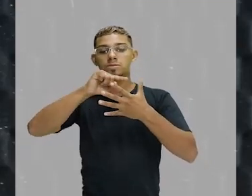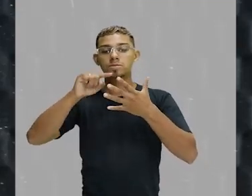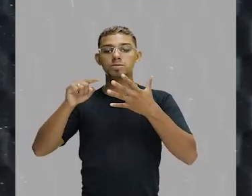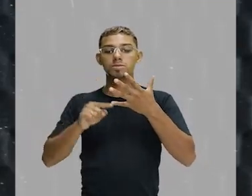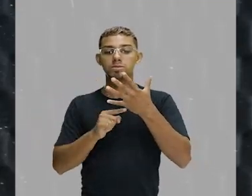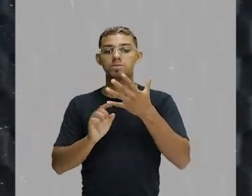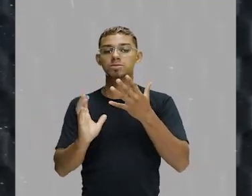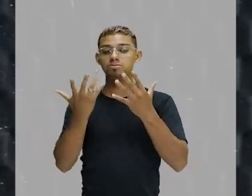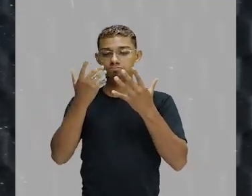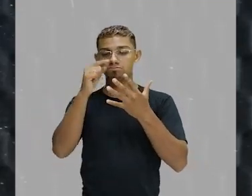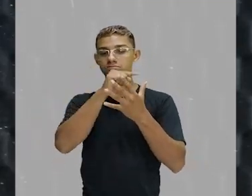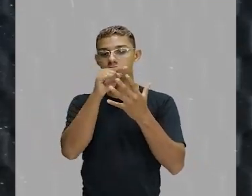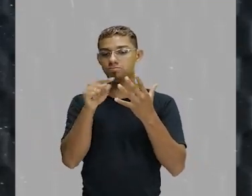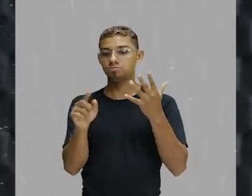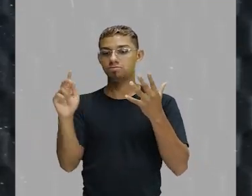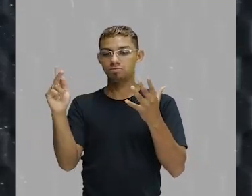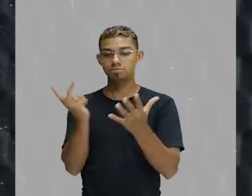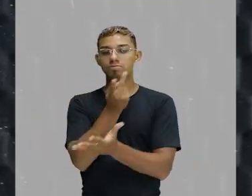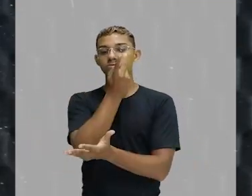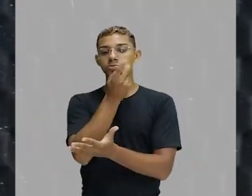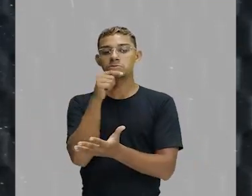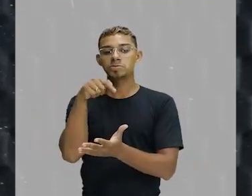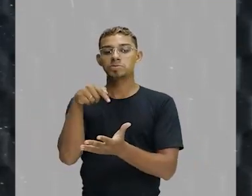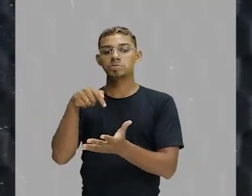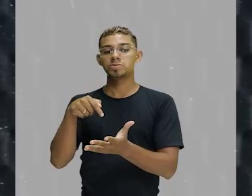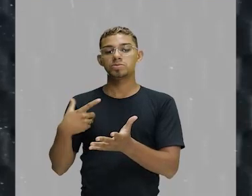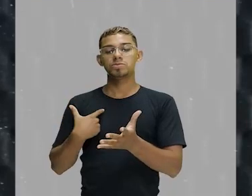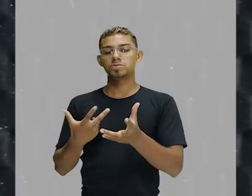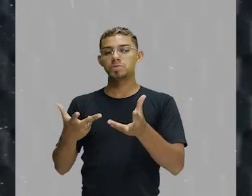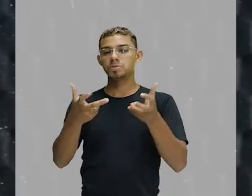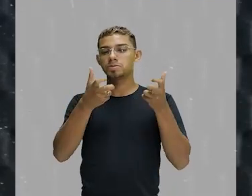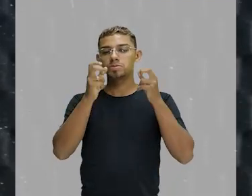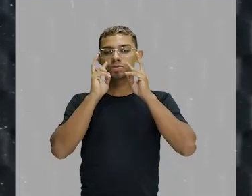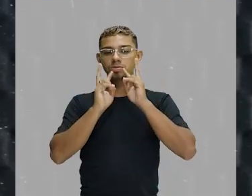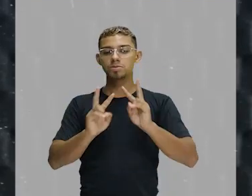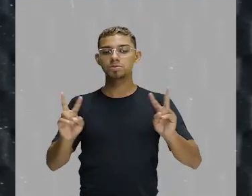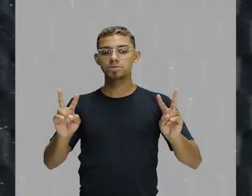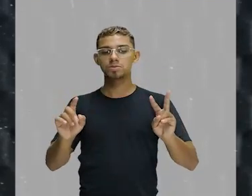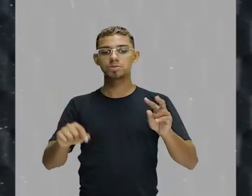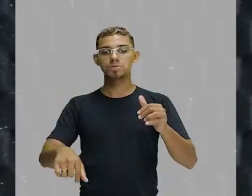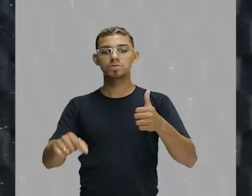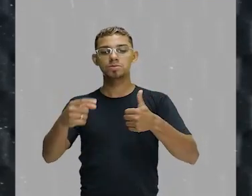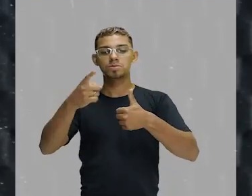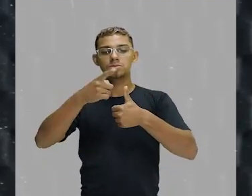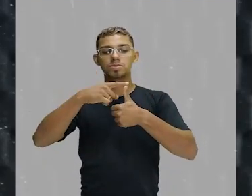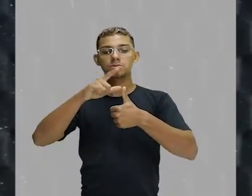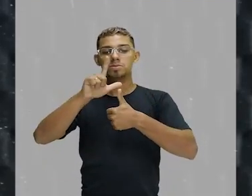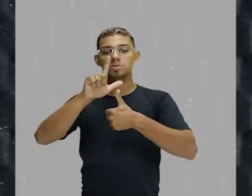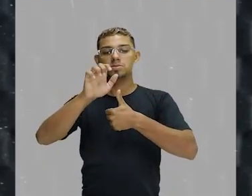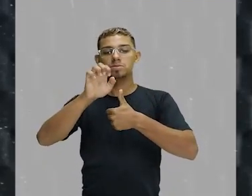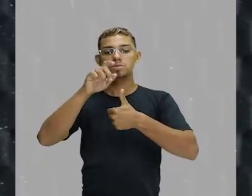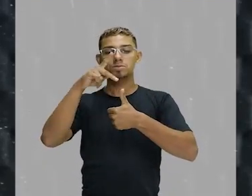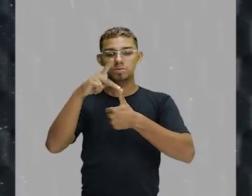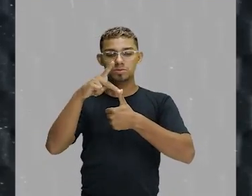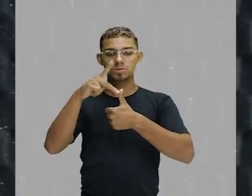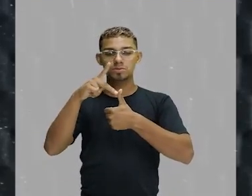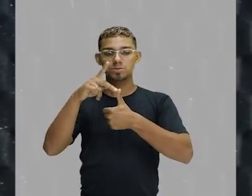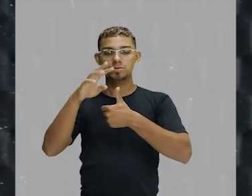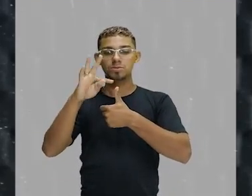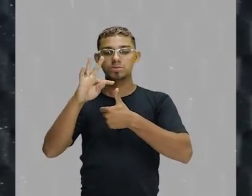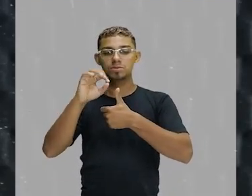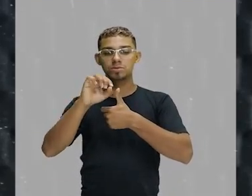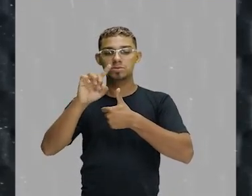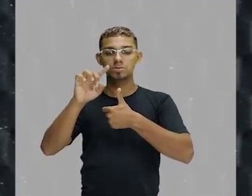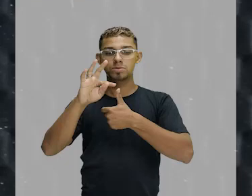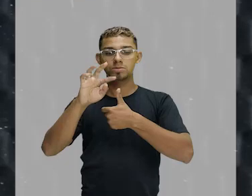o aspecto visual delas. Vamos começar com o leptóteno. O termo